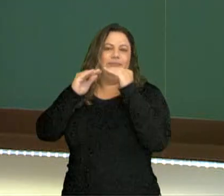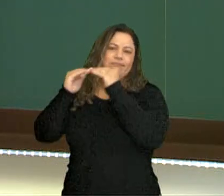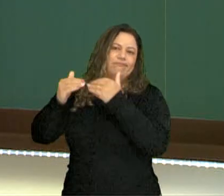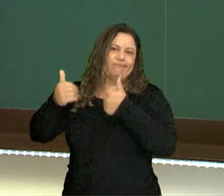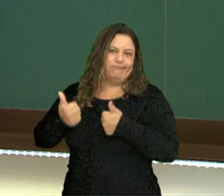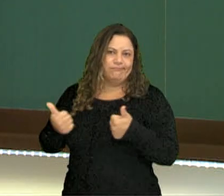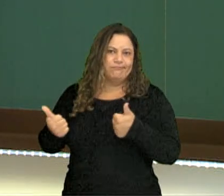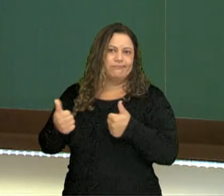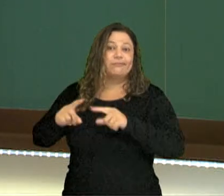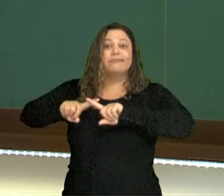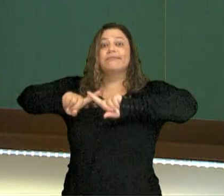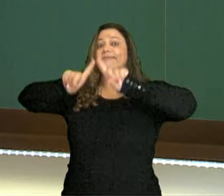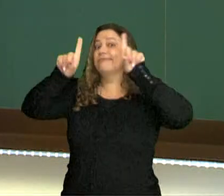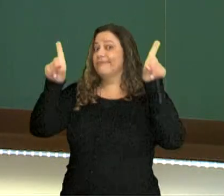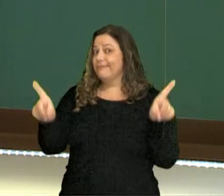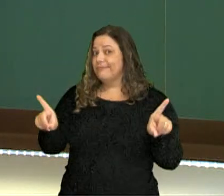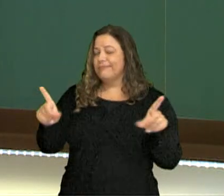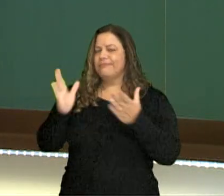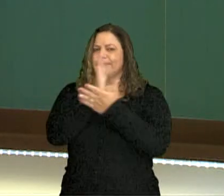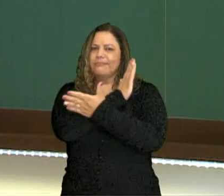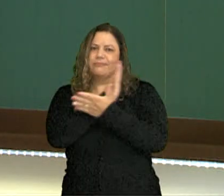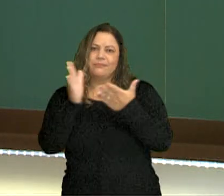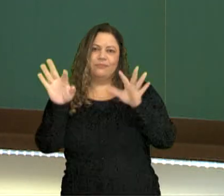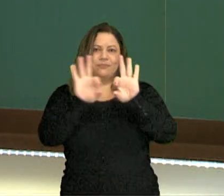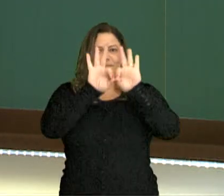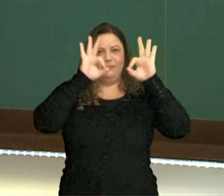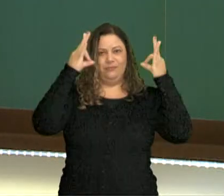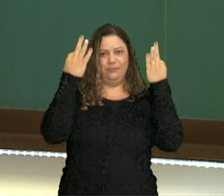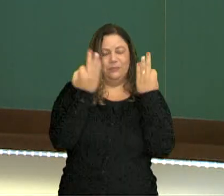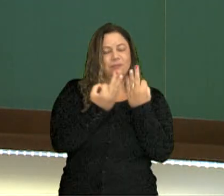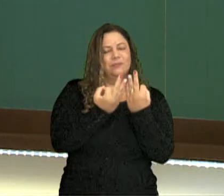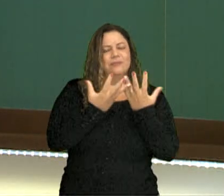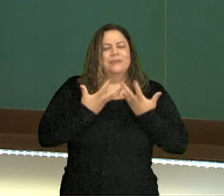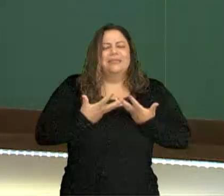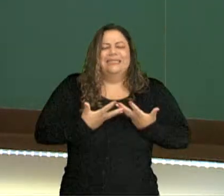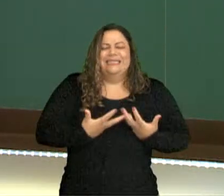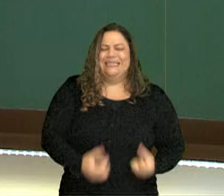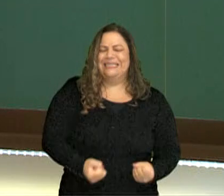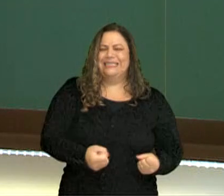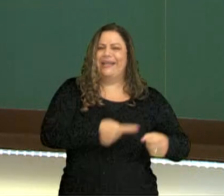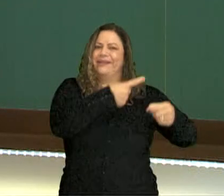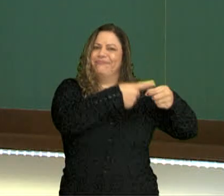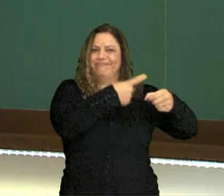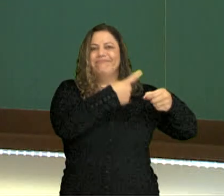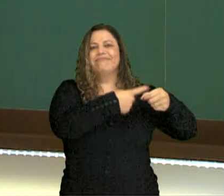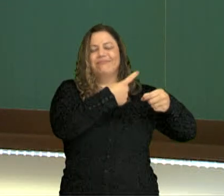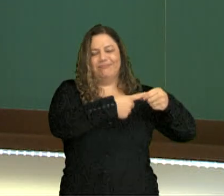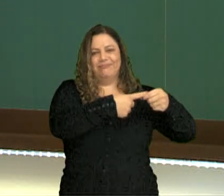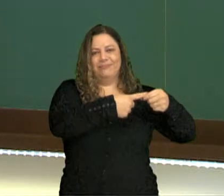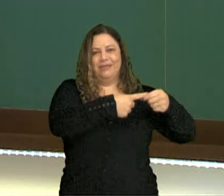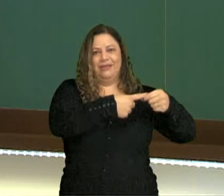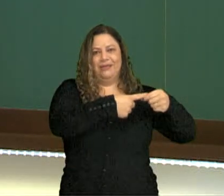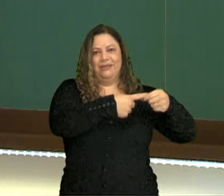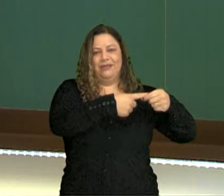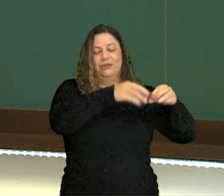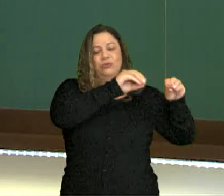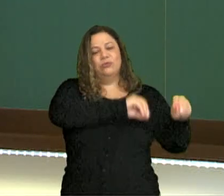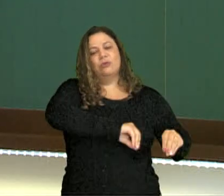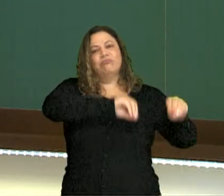Porém, algumas famílias, cansadas do caos urbano, estão fazendo o caminho